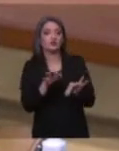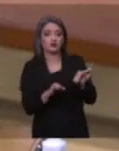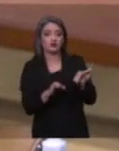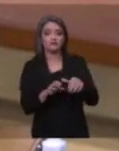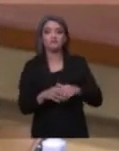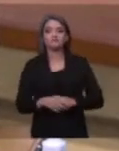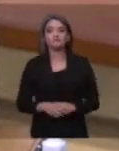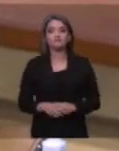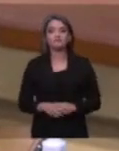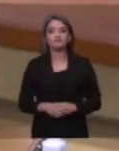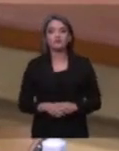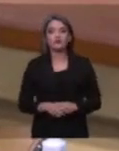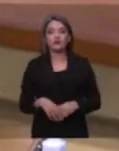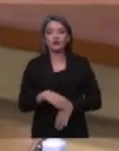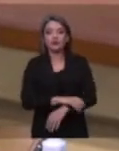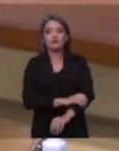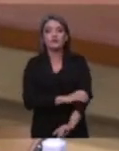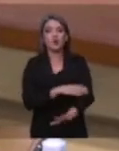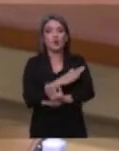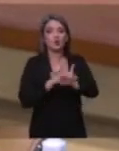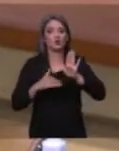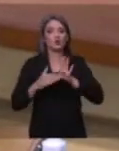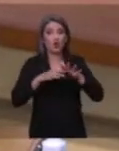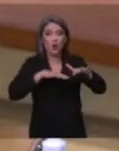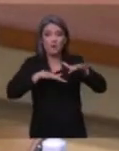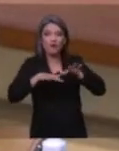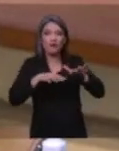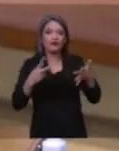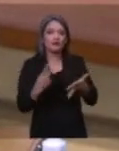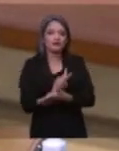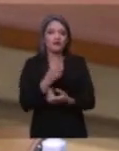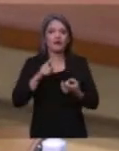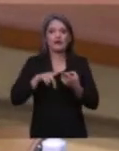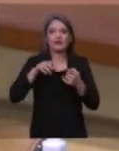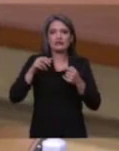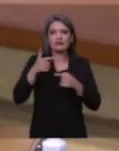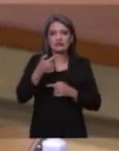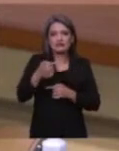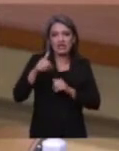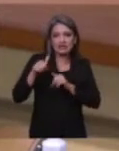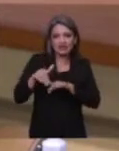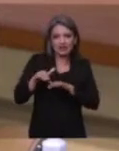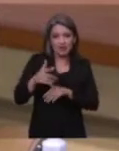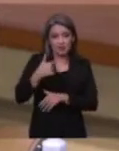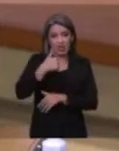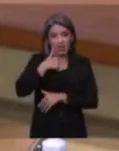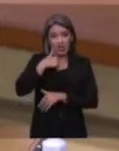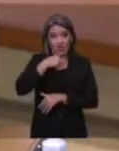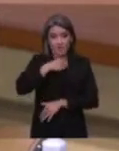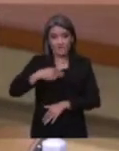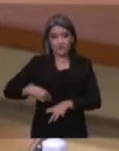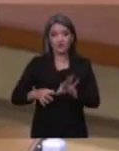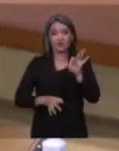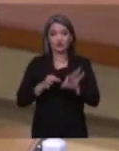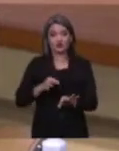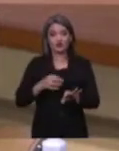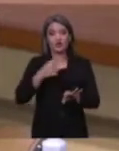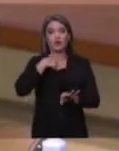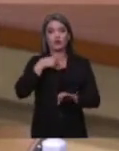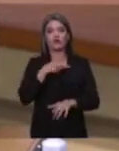Em todos esses movimentos de 7 de setembro, como ministro da Justiça, eu estava de